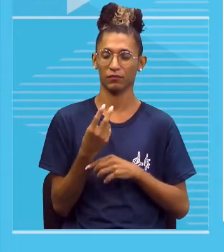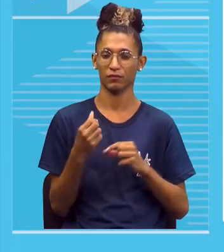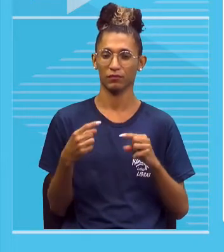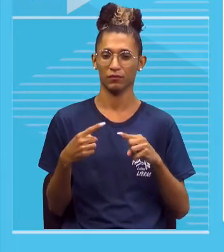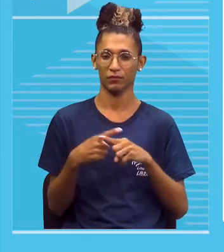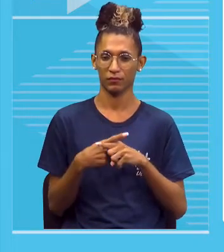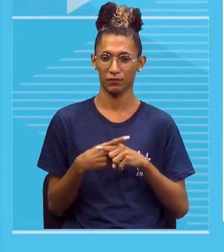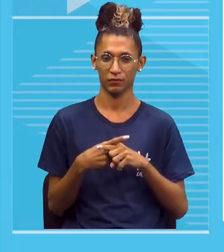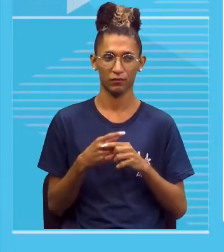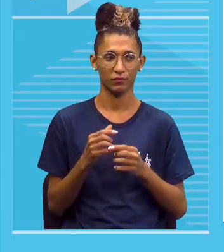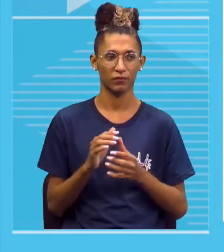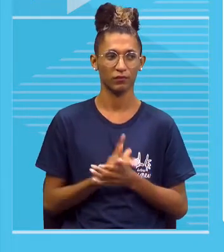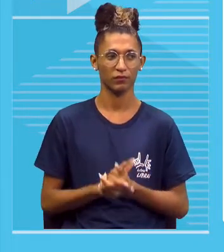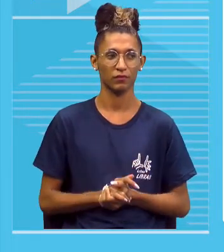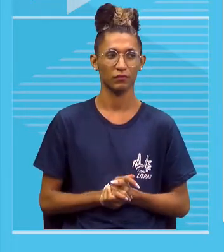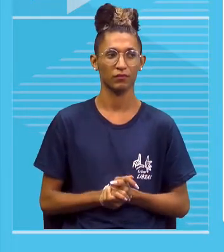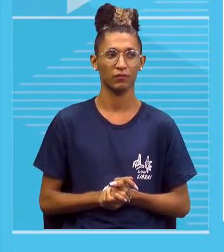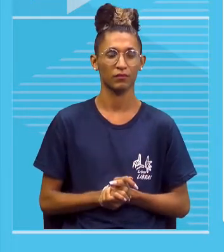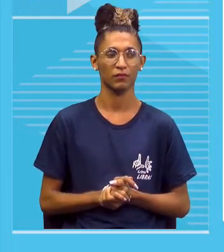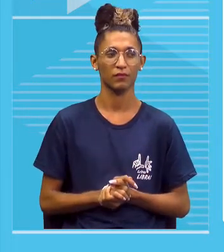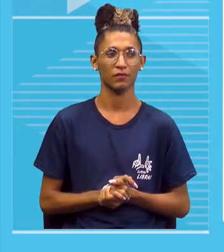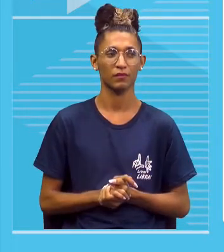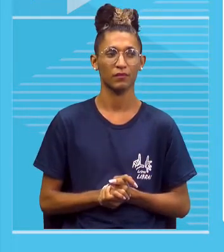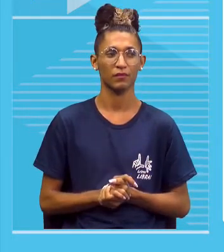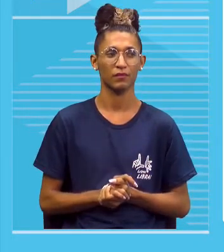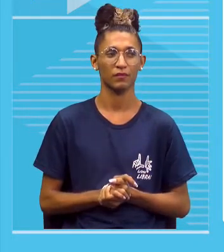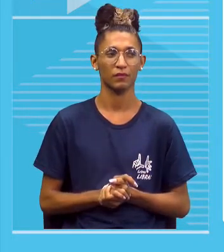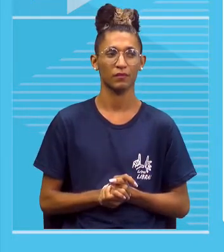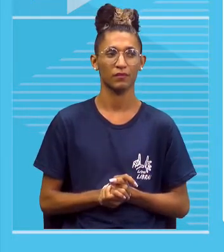e não é raiz de 3 sobre 2